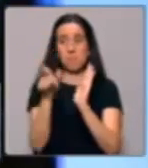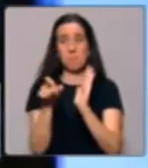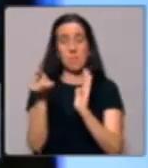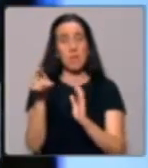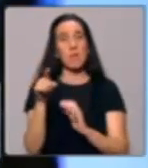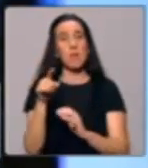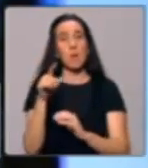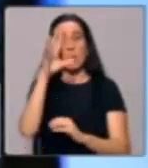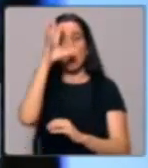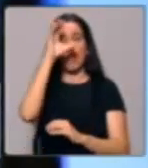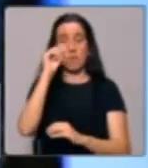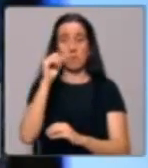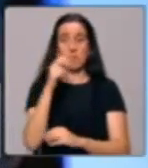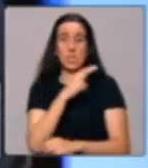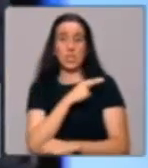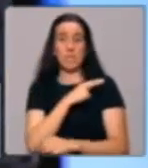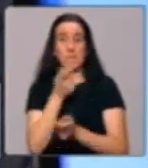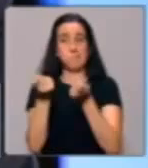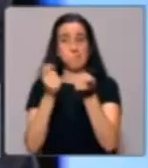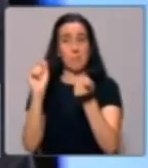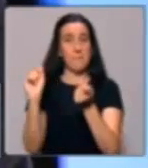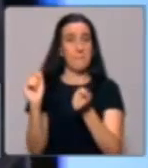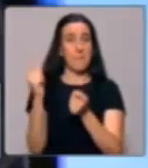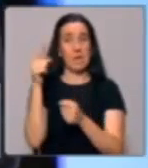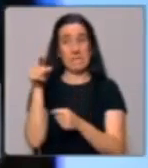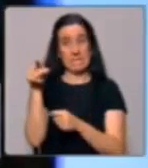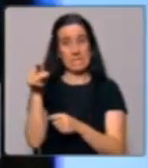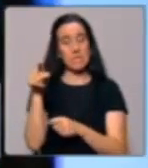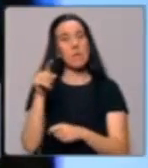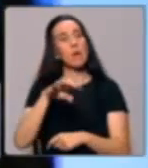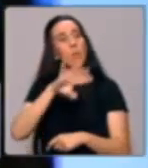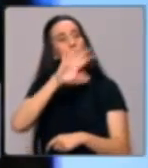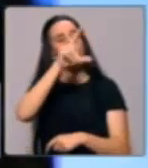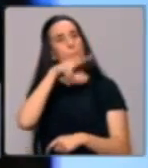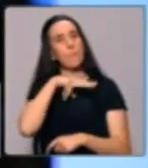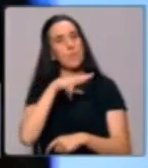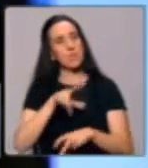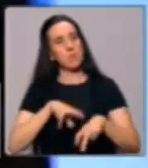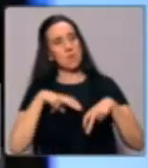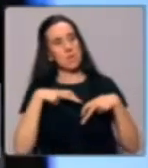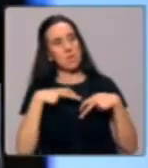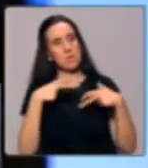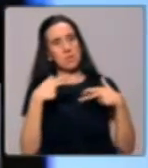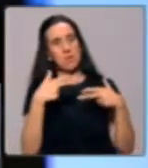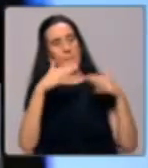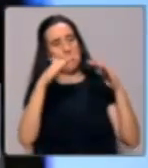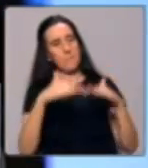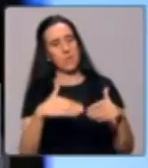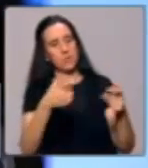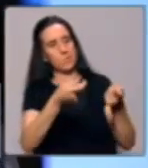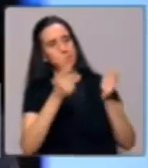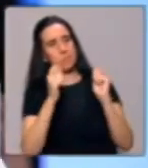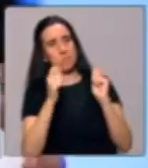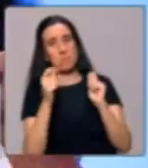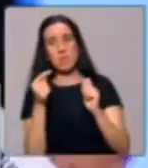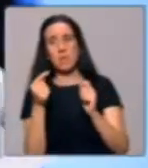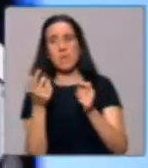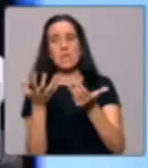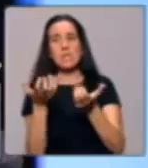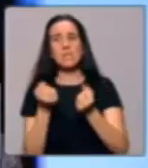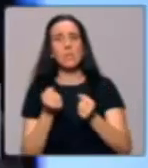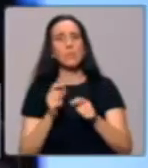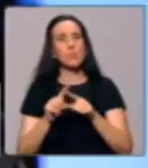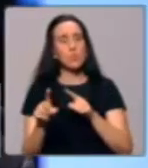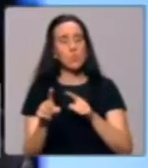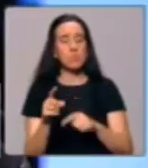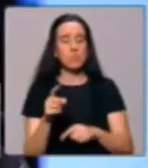do primeiro governo que entrega o país com menos riqueza do que aquela que recebeu. Se me permite, eu gostaria de